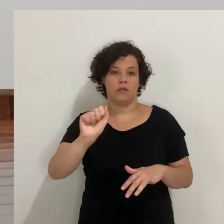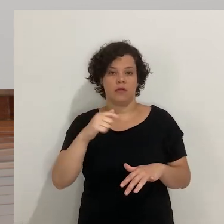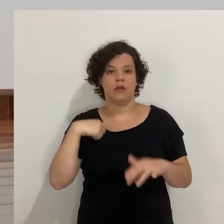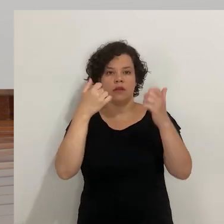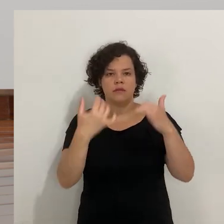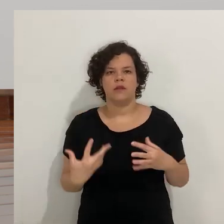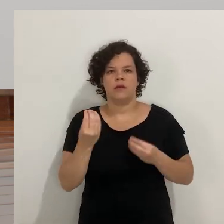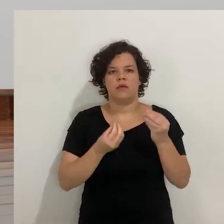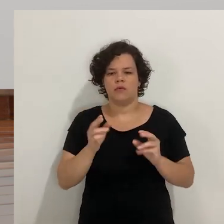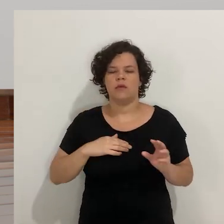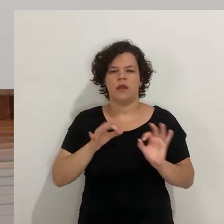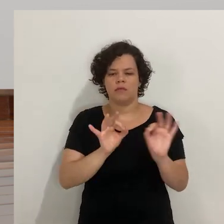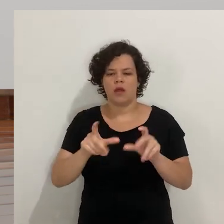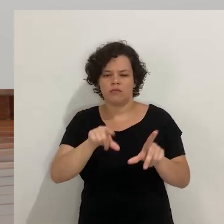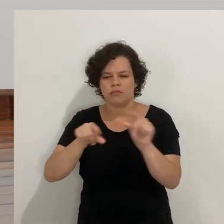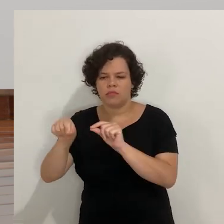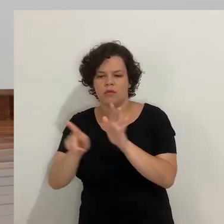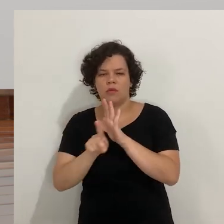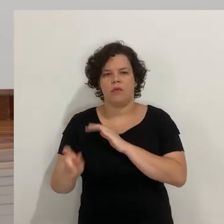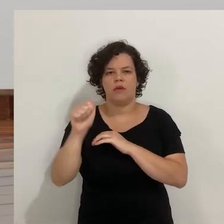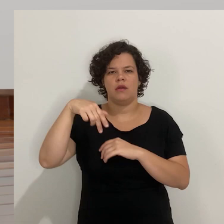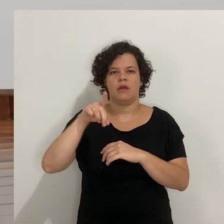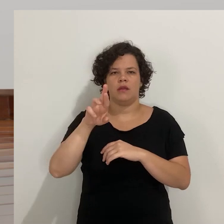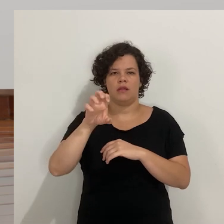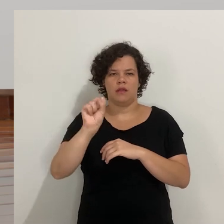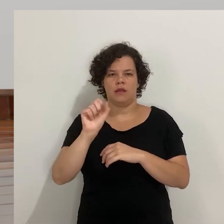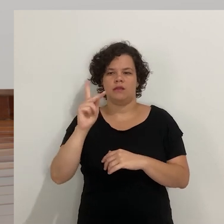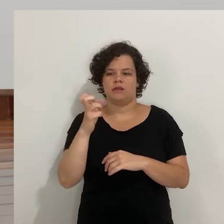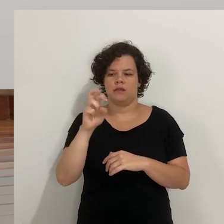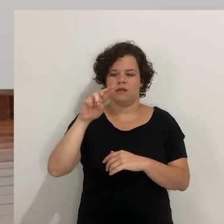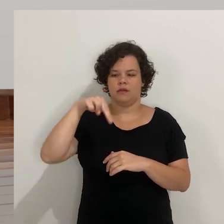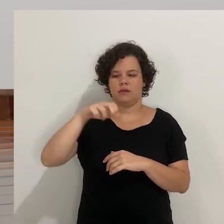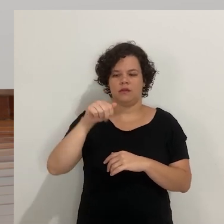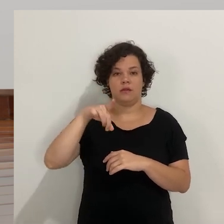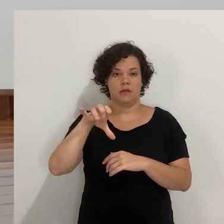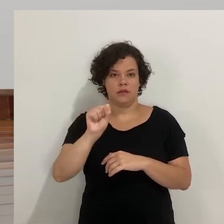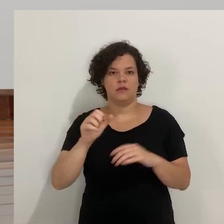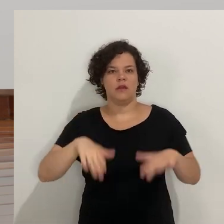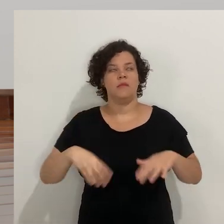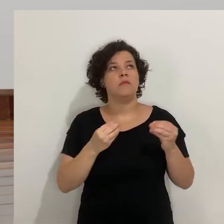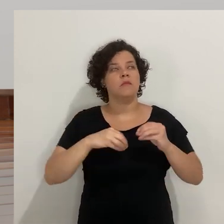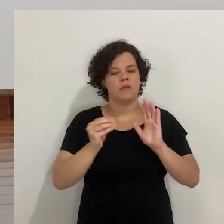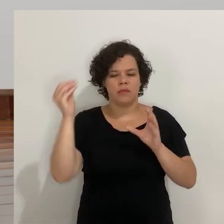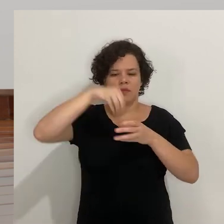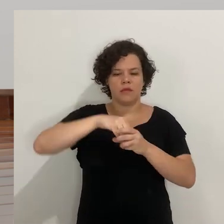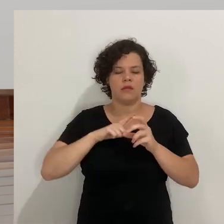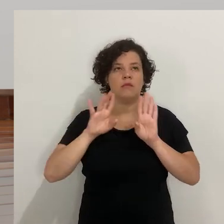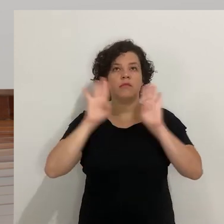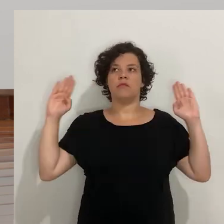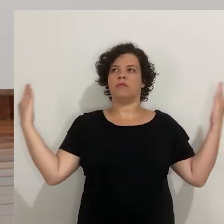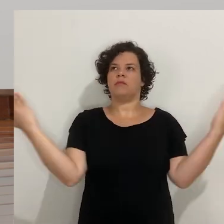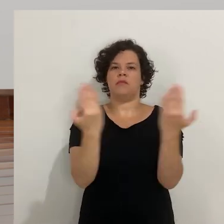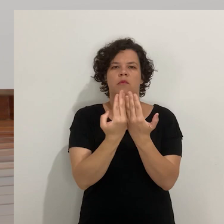recorte curatorial do Andrés Hernandes, e era para ocupar esse espaço maravilhoso, que é um cubo branco, e de repente olhei